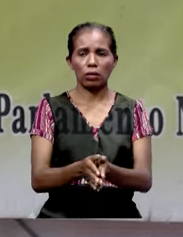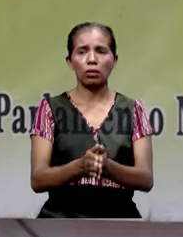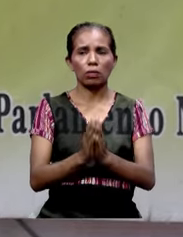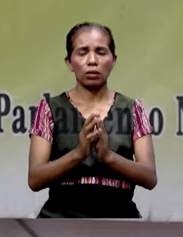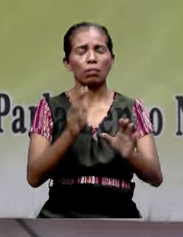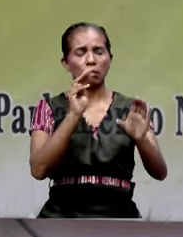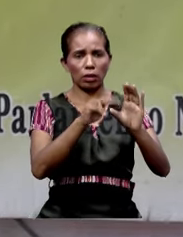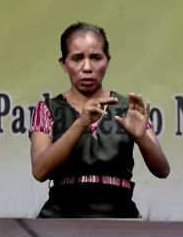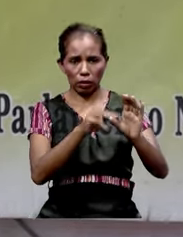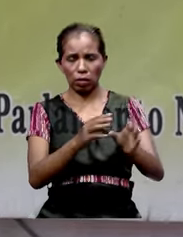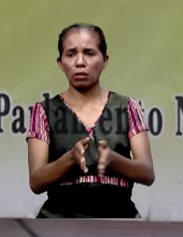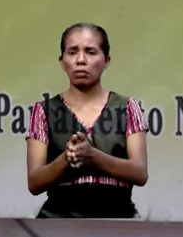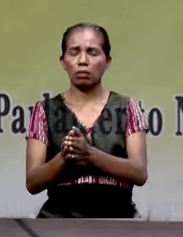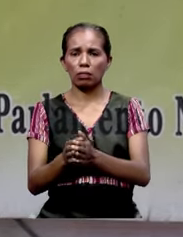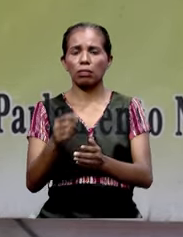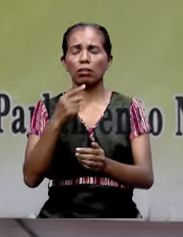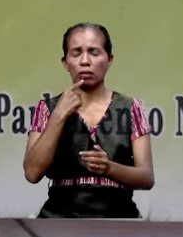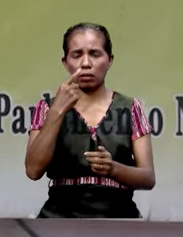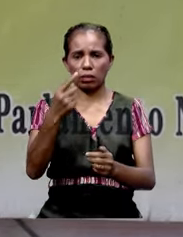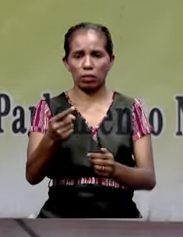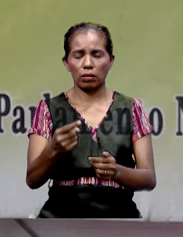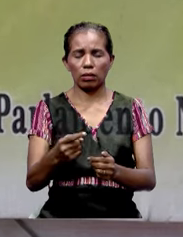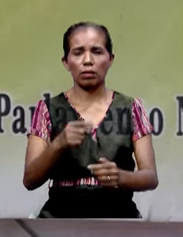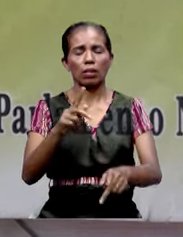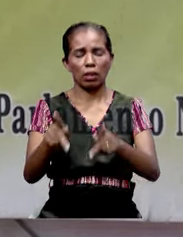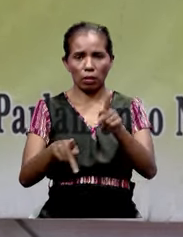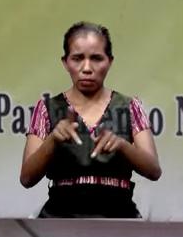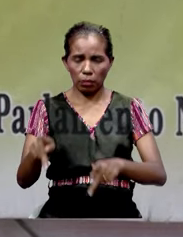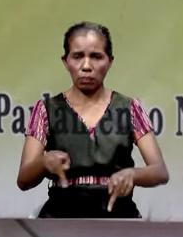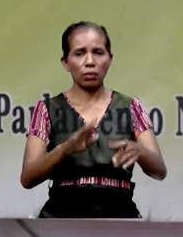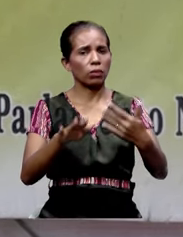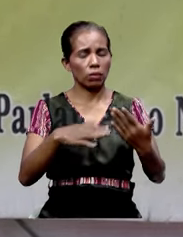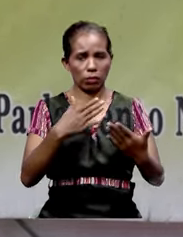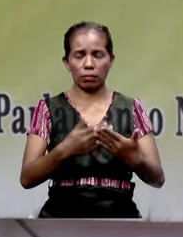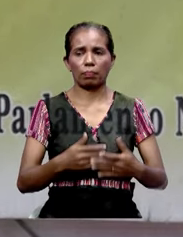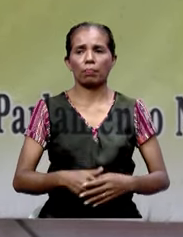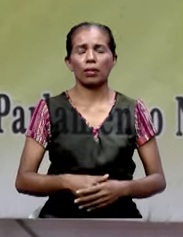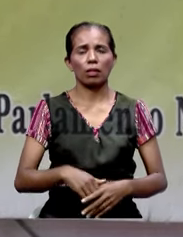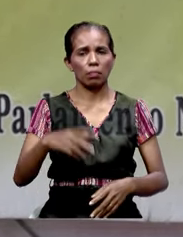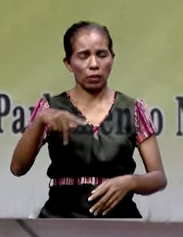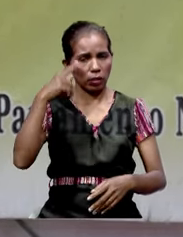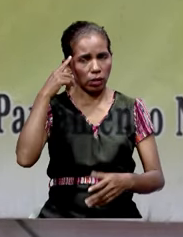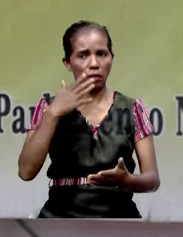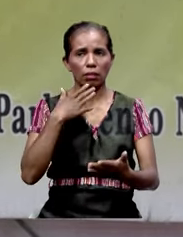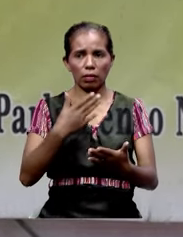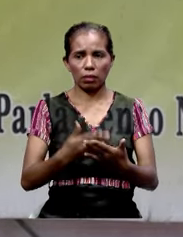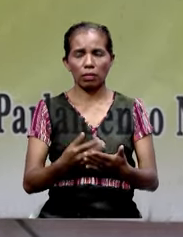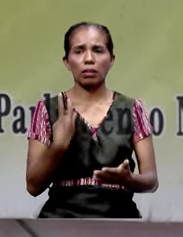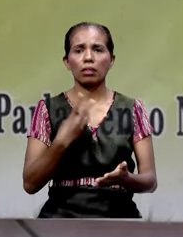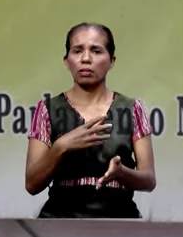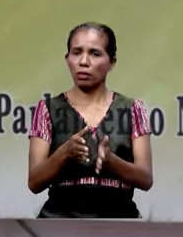mercado, atuar também exigências públicas, não toma como pode ser, né? A política dia e da russo